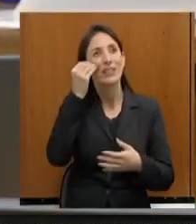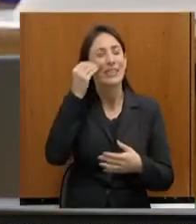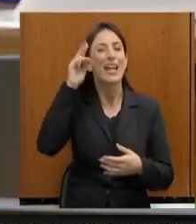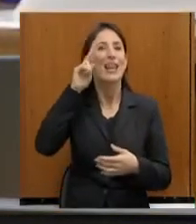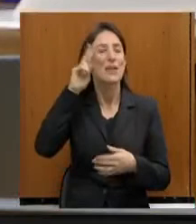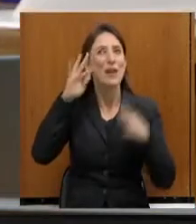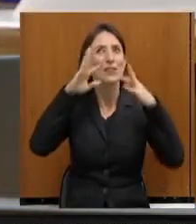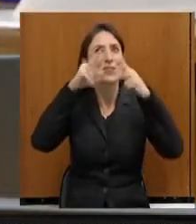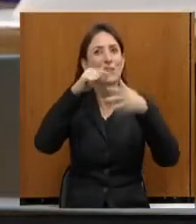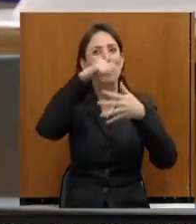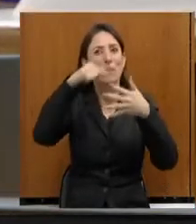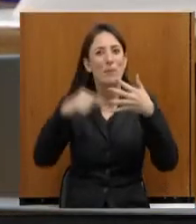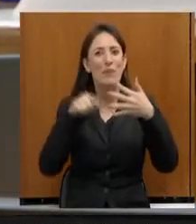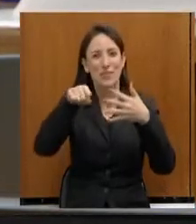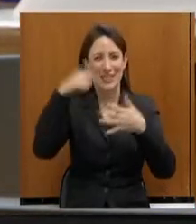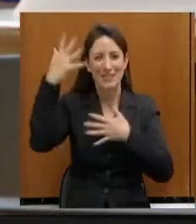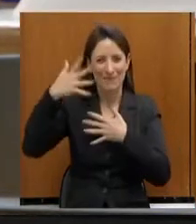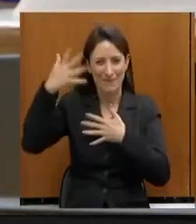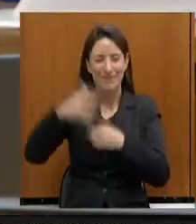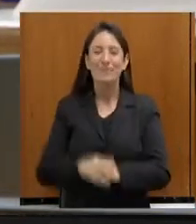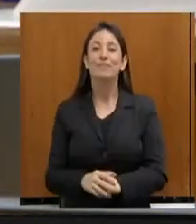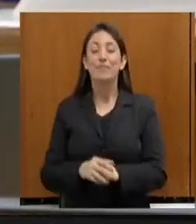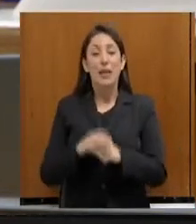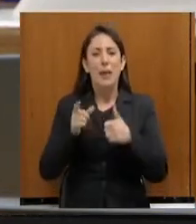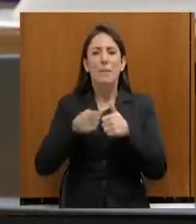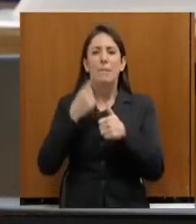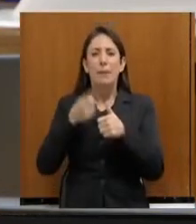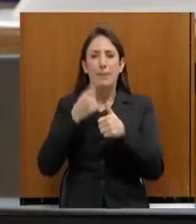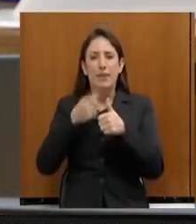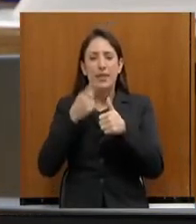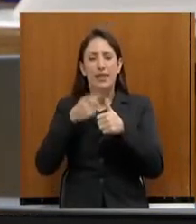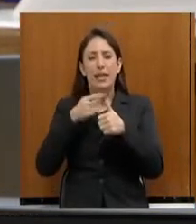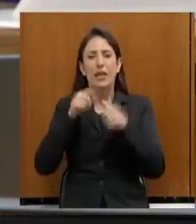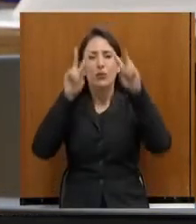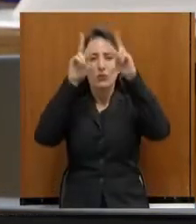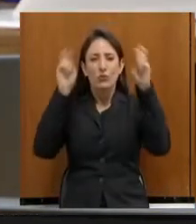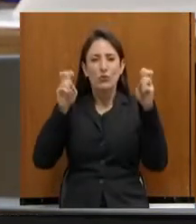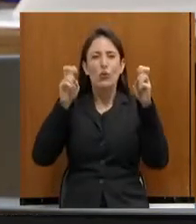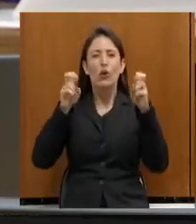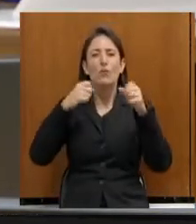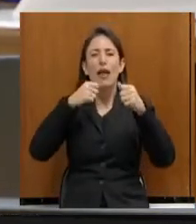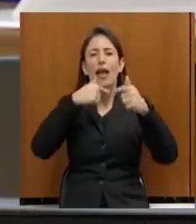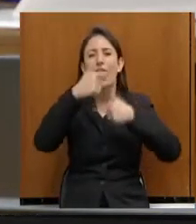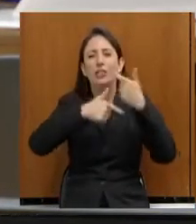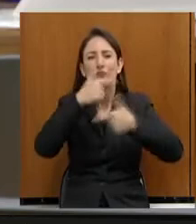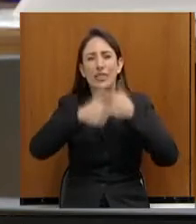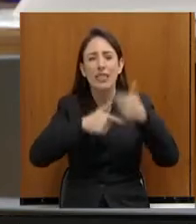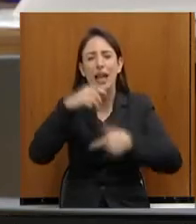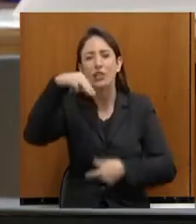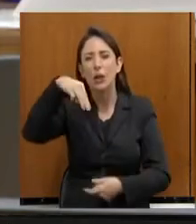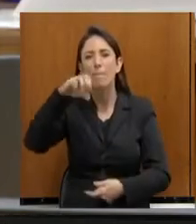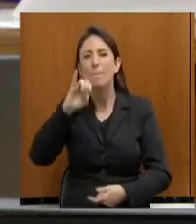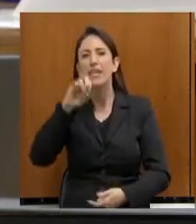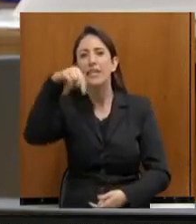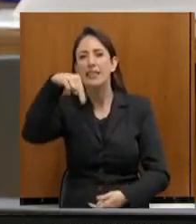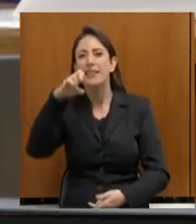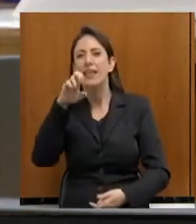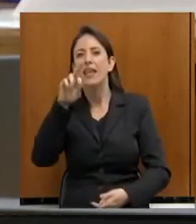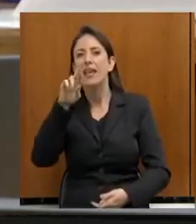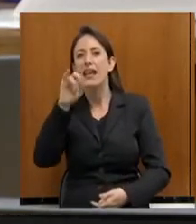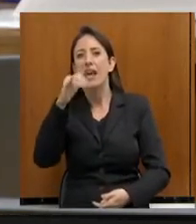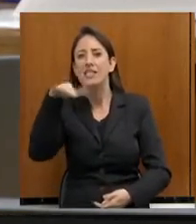temas que você nos trouxe primeiro em relação às atividades de mineração no Cerro a